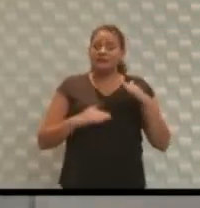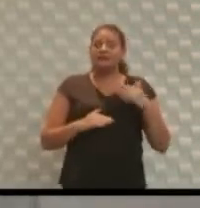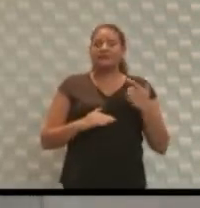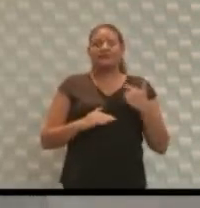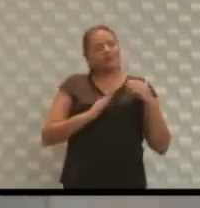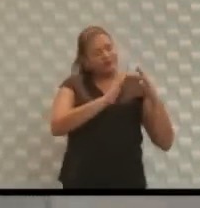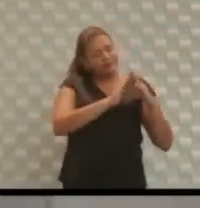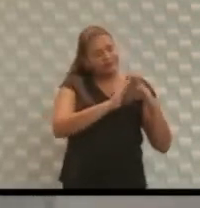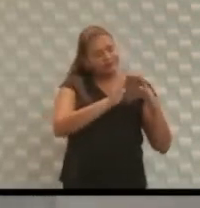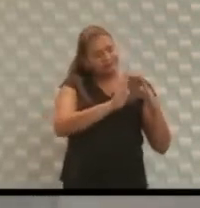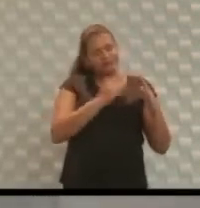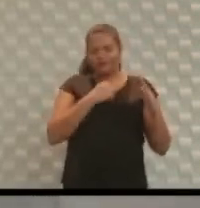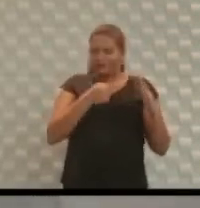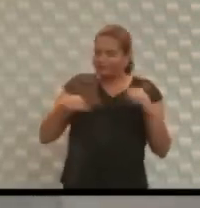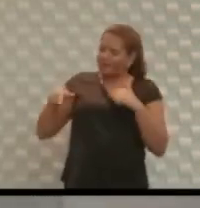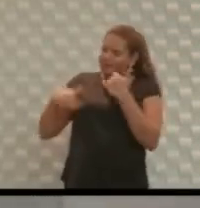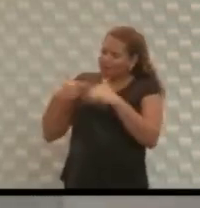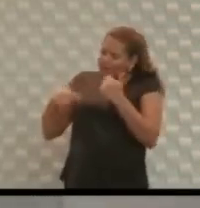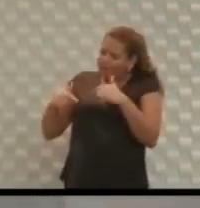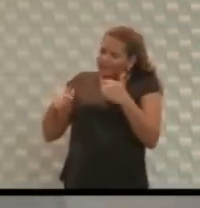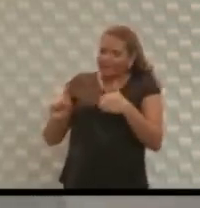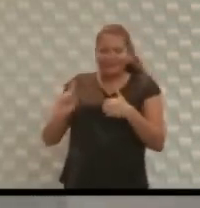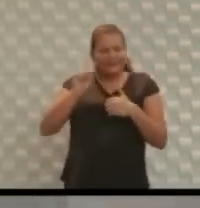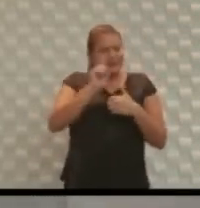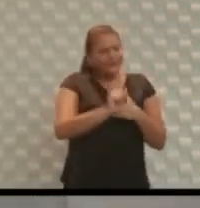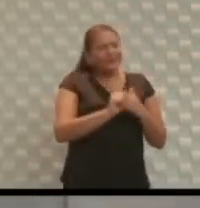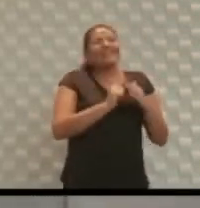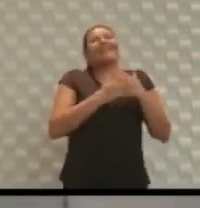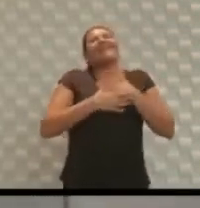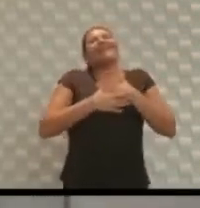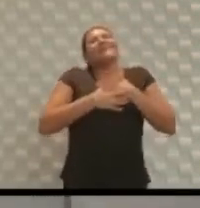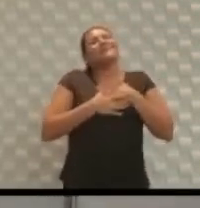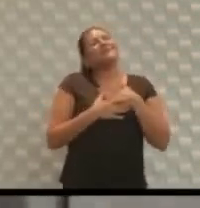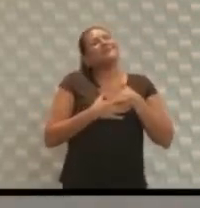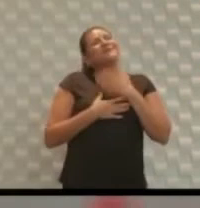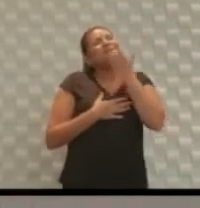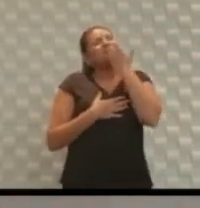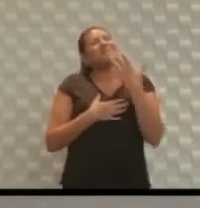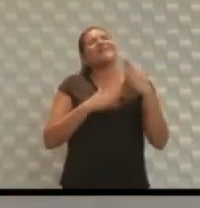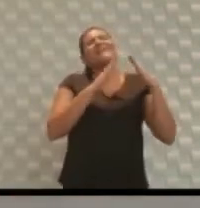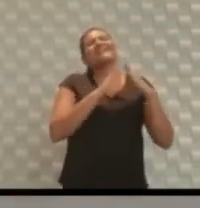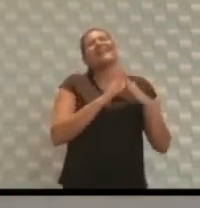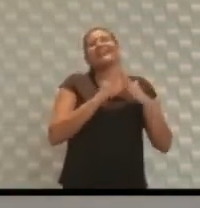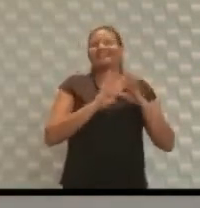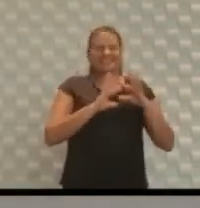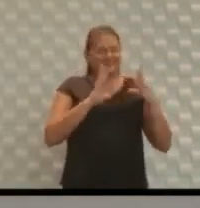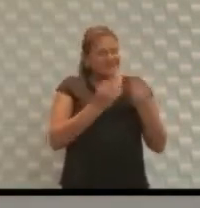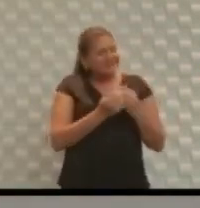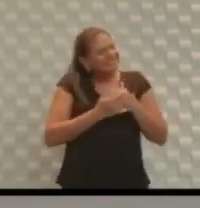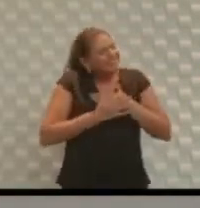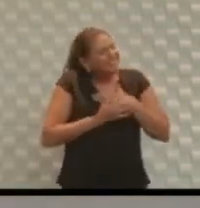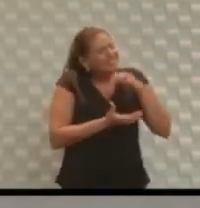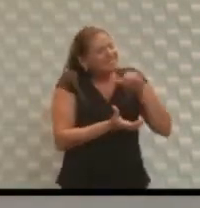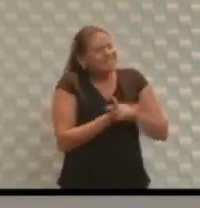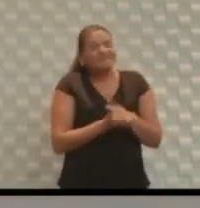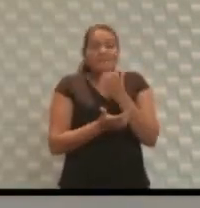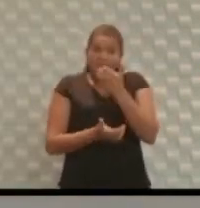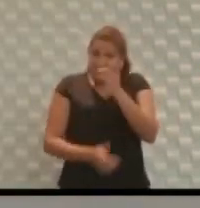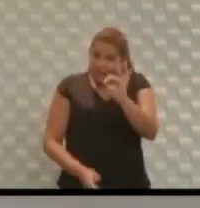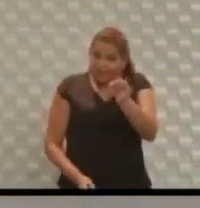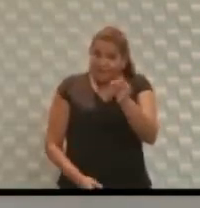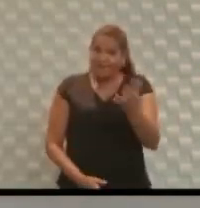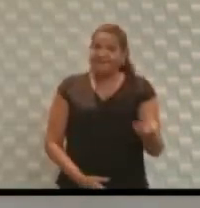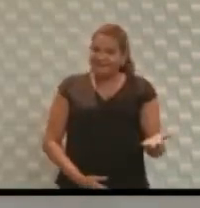o seu refúgio. Não é muito bom isso? Gente, eu gosto de, às vezes eu